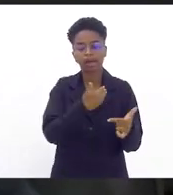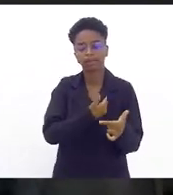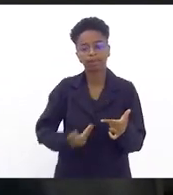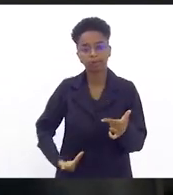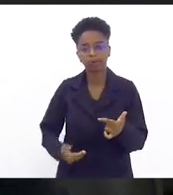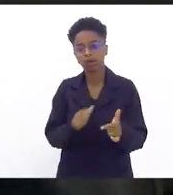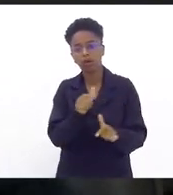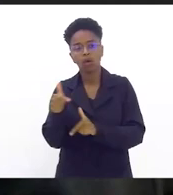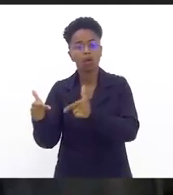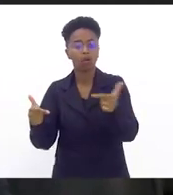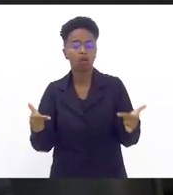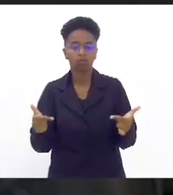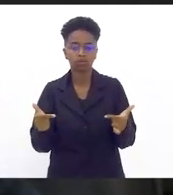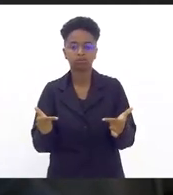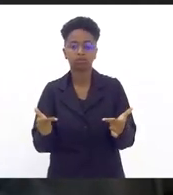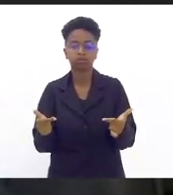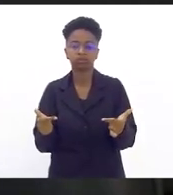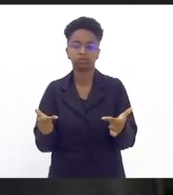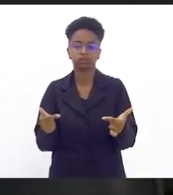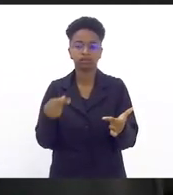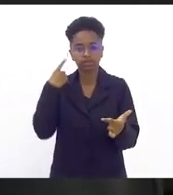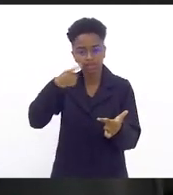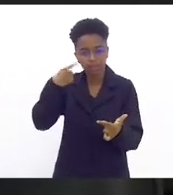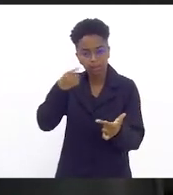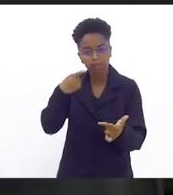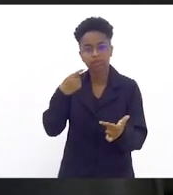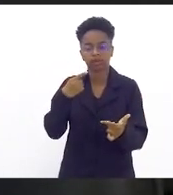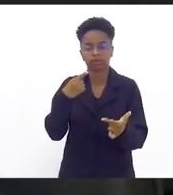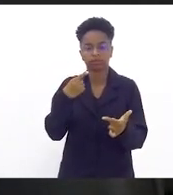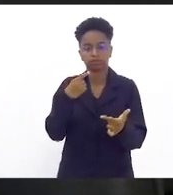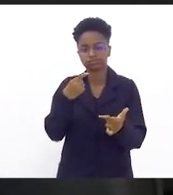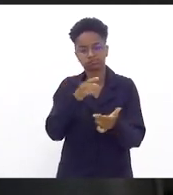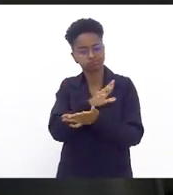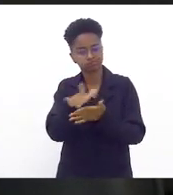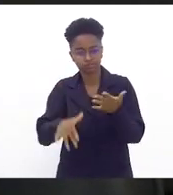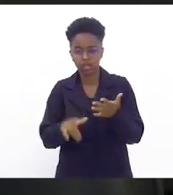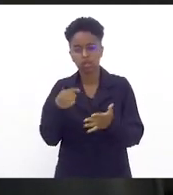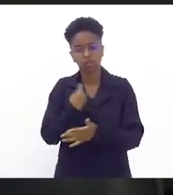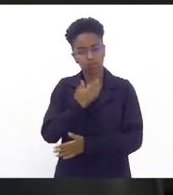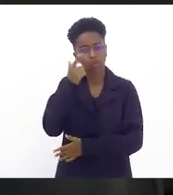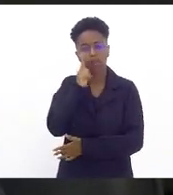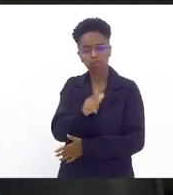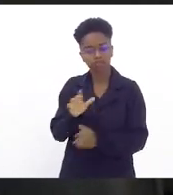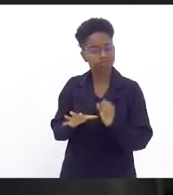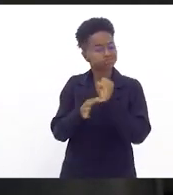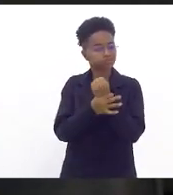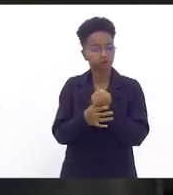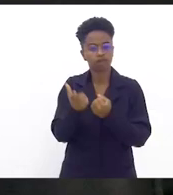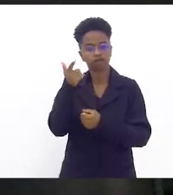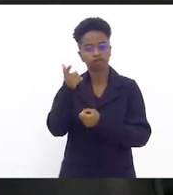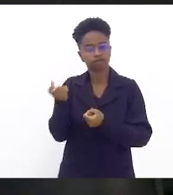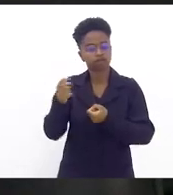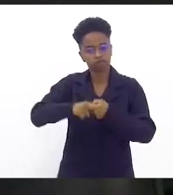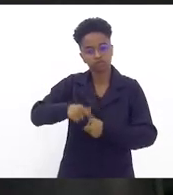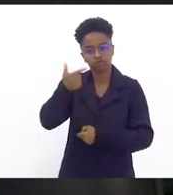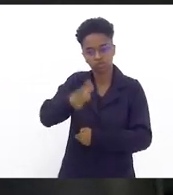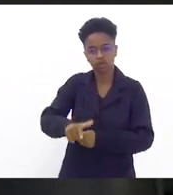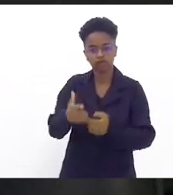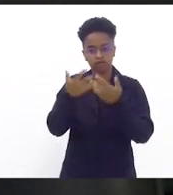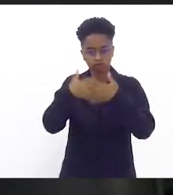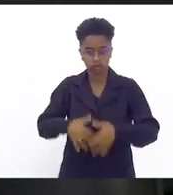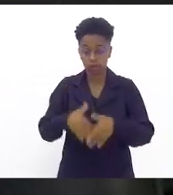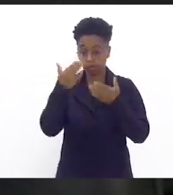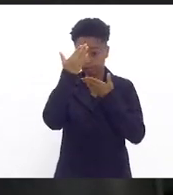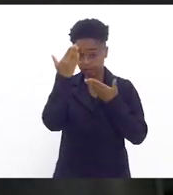outros deputados e deputadas para gente garantir que a Martins Pena volte a funcionar na sua Plenitude